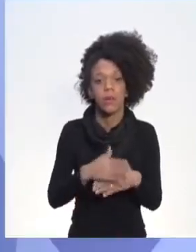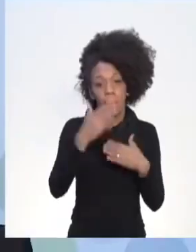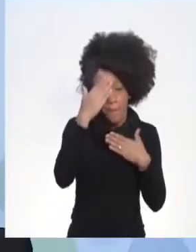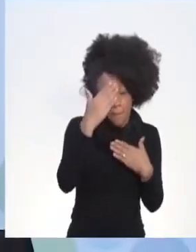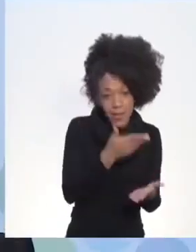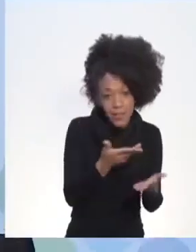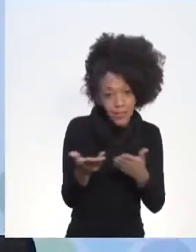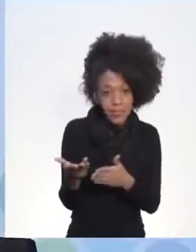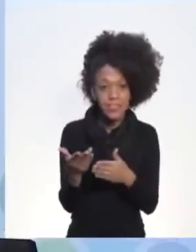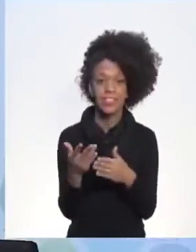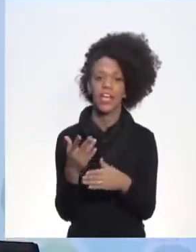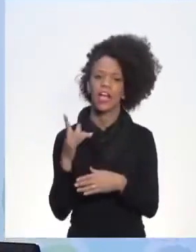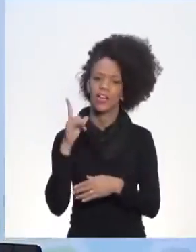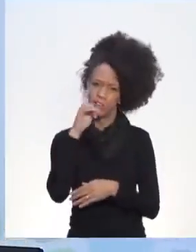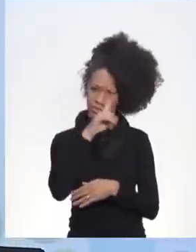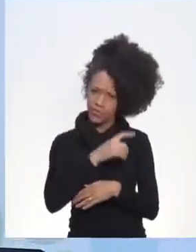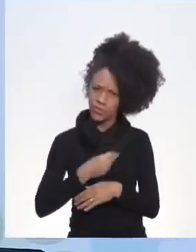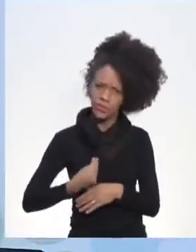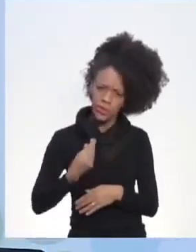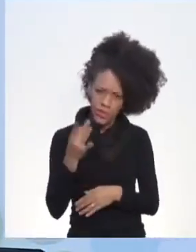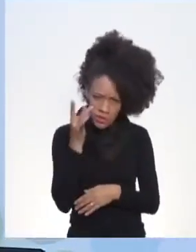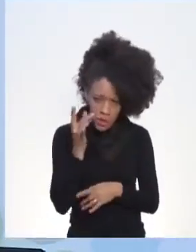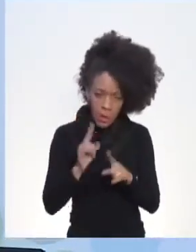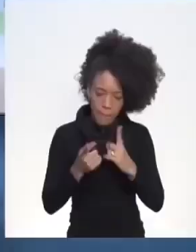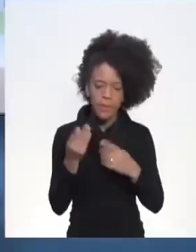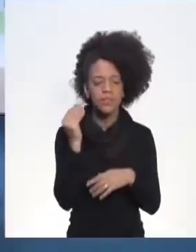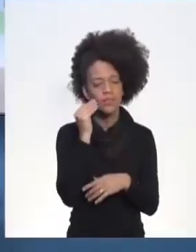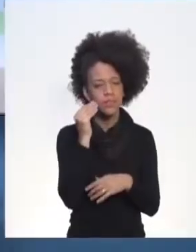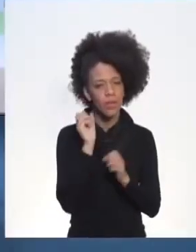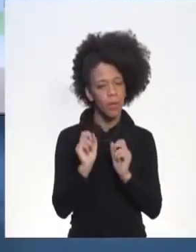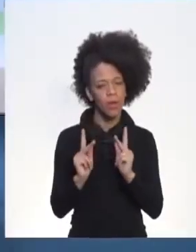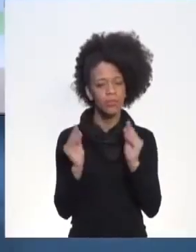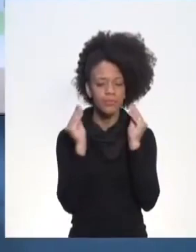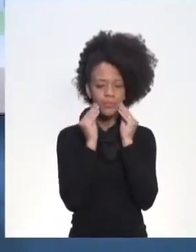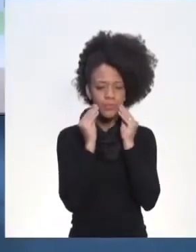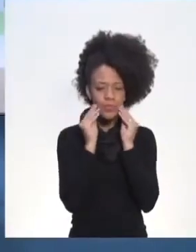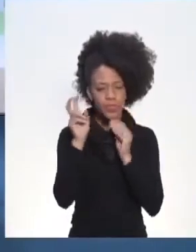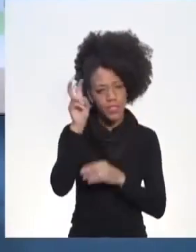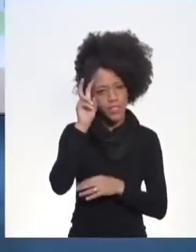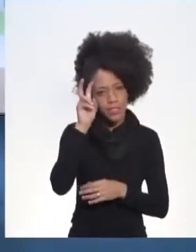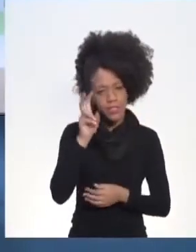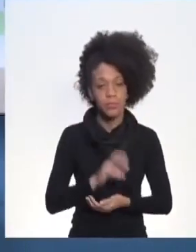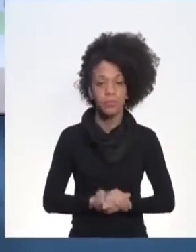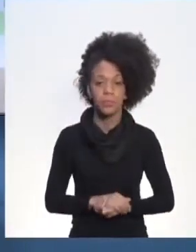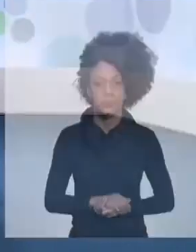vocês. É difícil fazer isso ao vivo, mas a gente está tentando, ok? Beijo, até quinta.